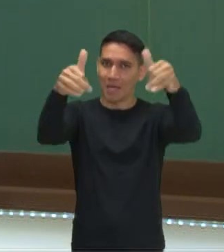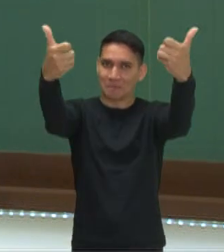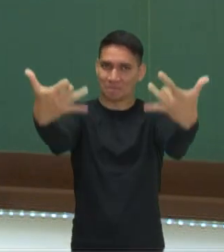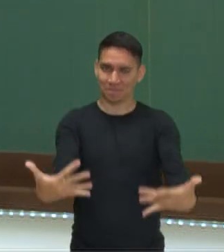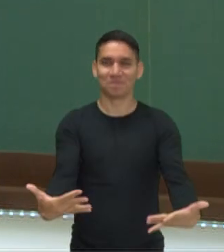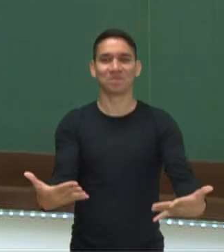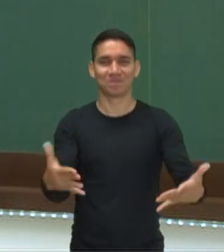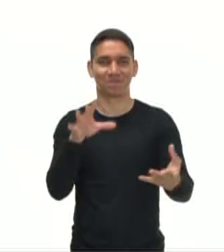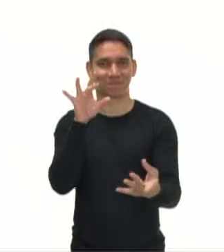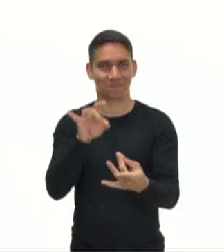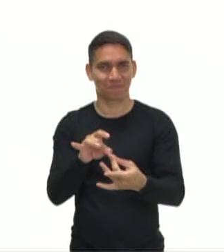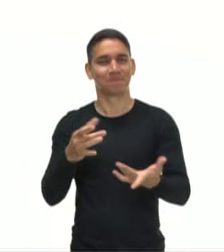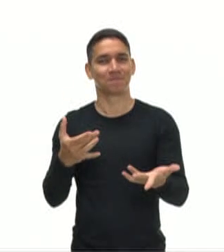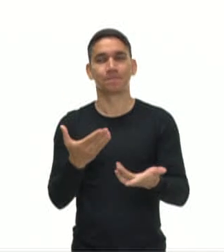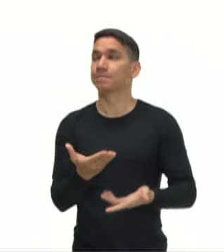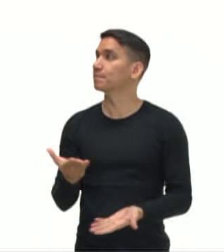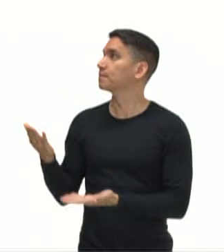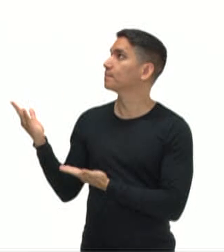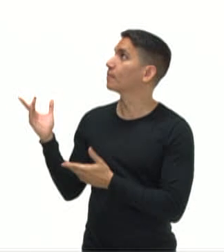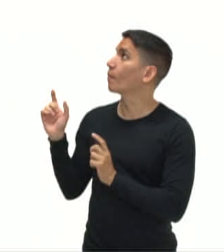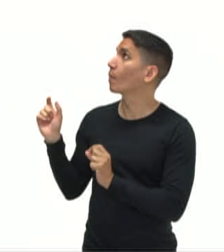né? Então,